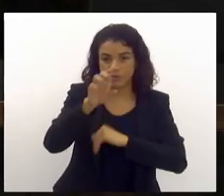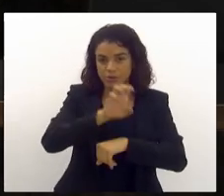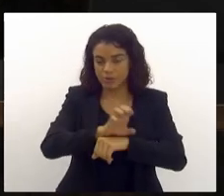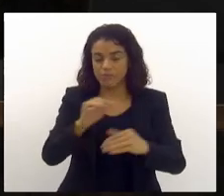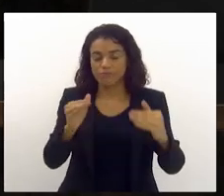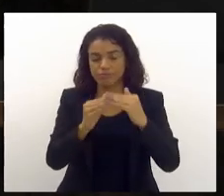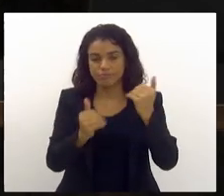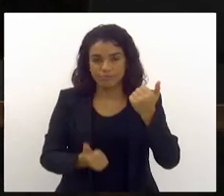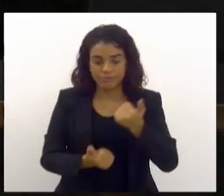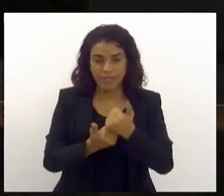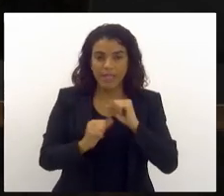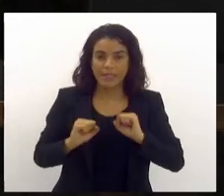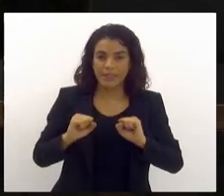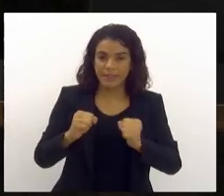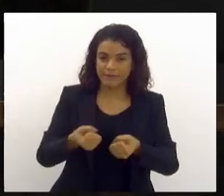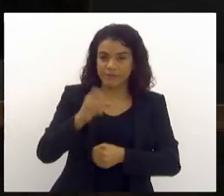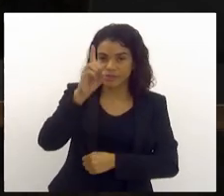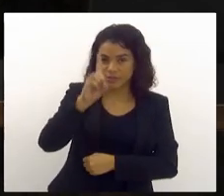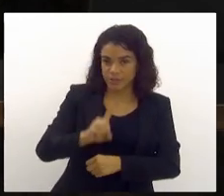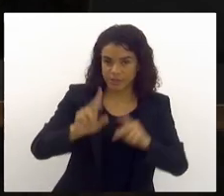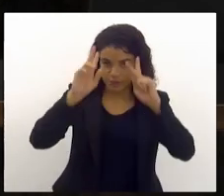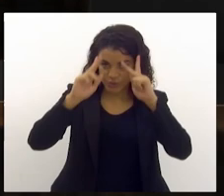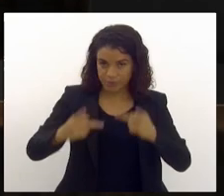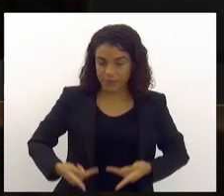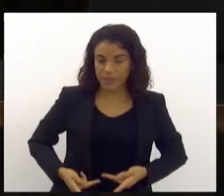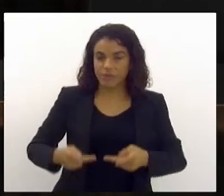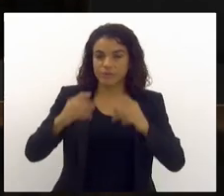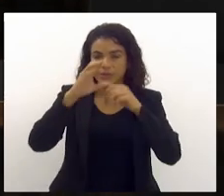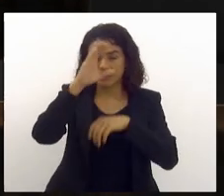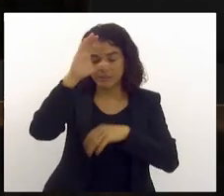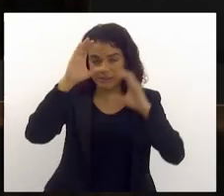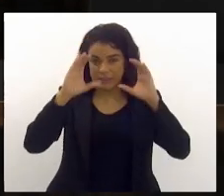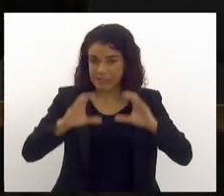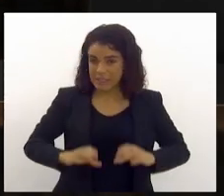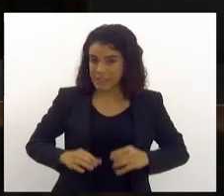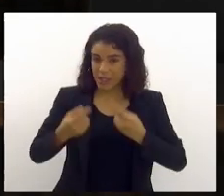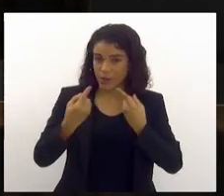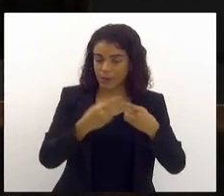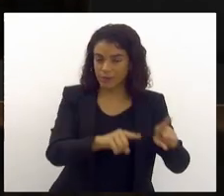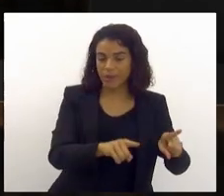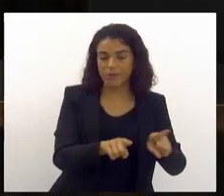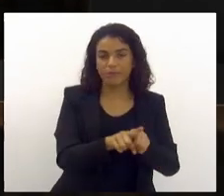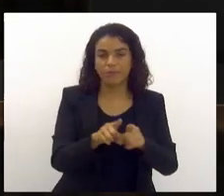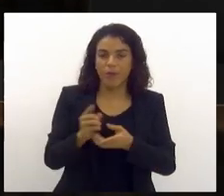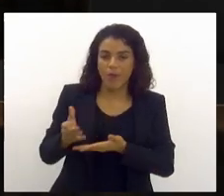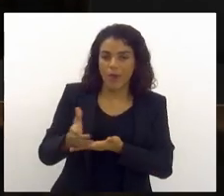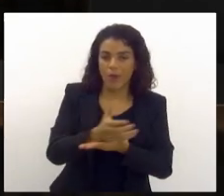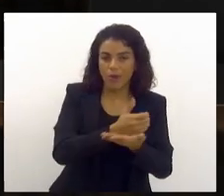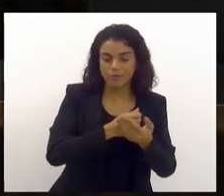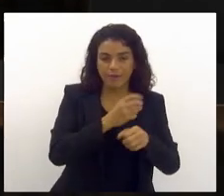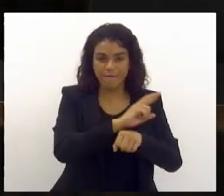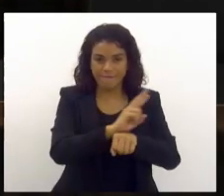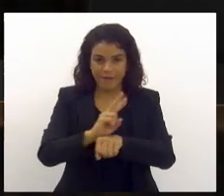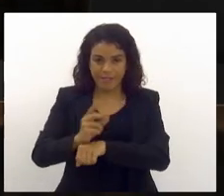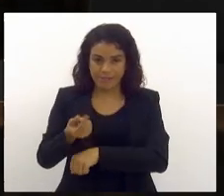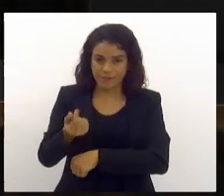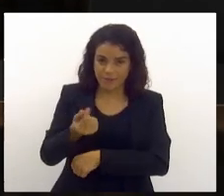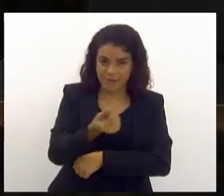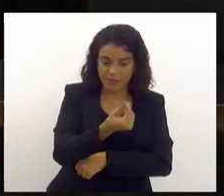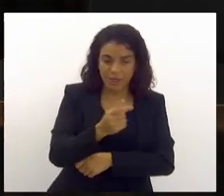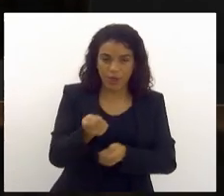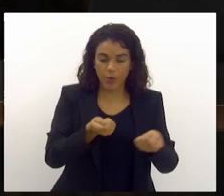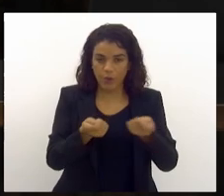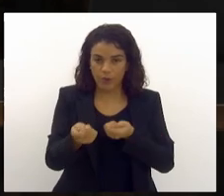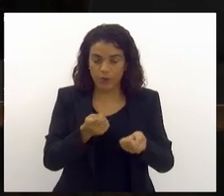favorável, de Defesa dos Direitos Humanos e Cidadania, contrário, e de Orçamento, Finanças, Fiscalização Financeira e